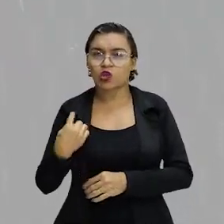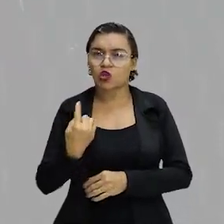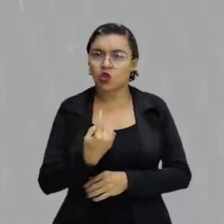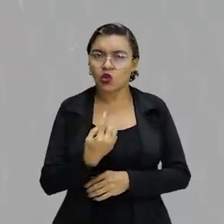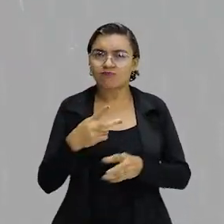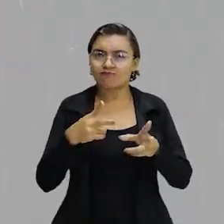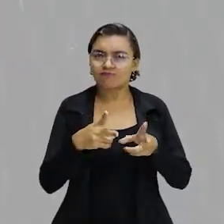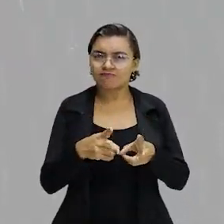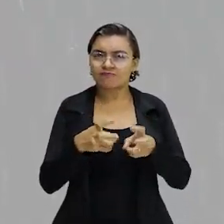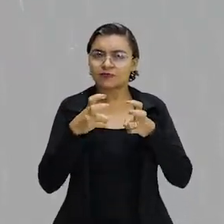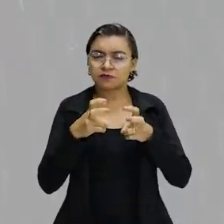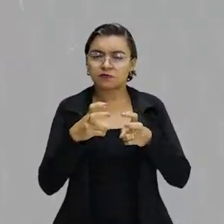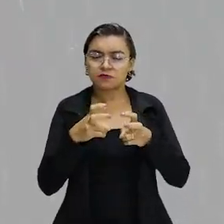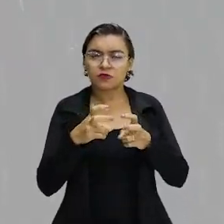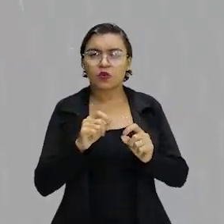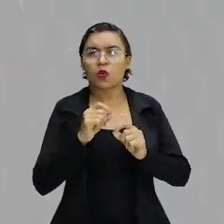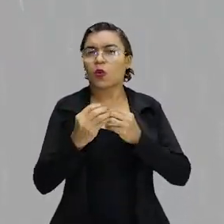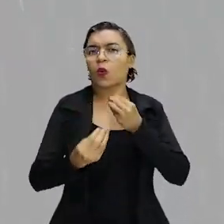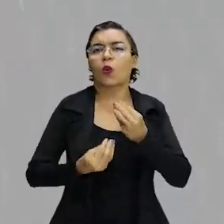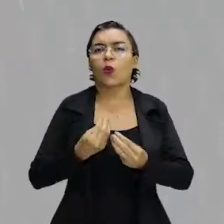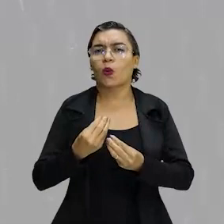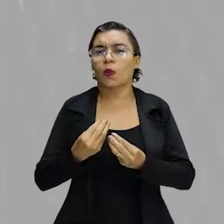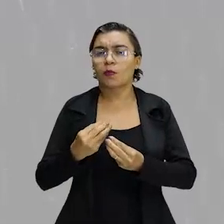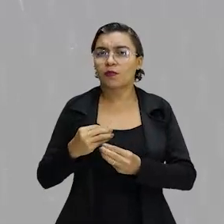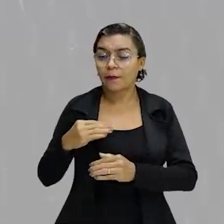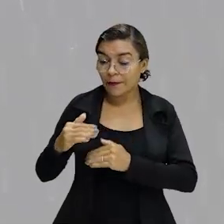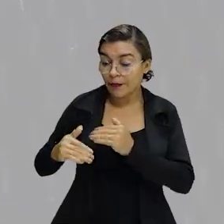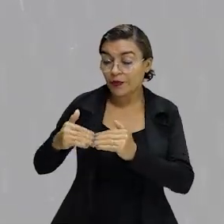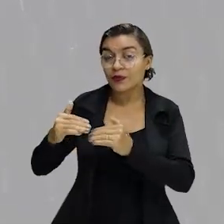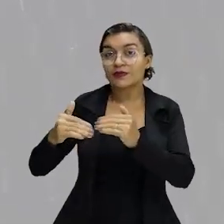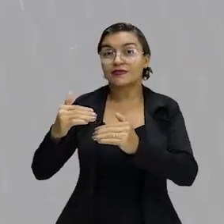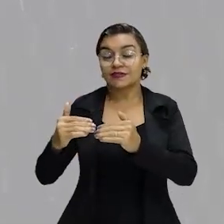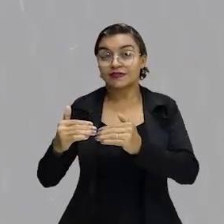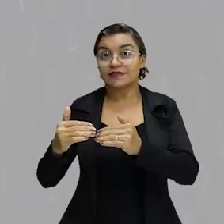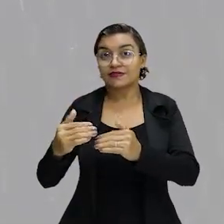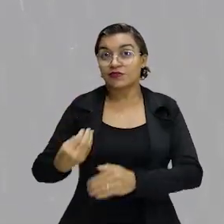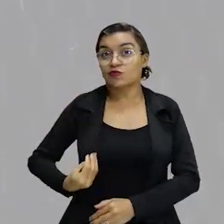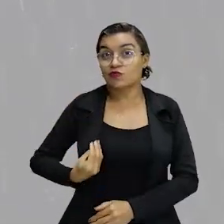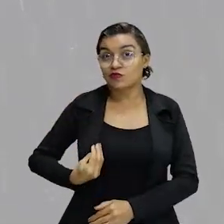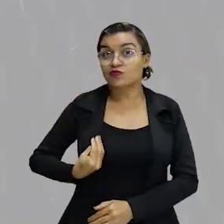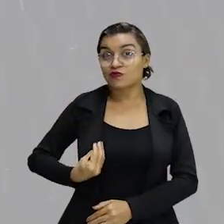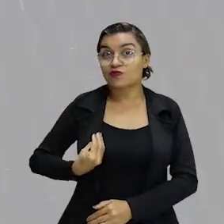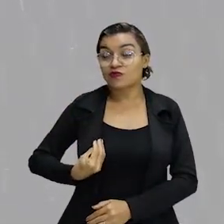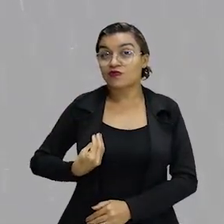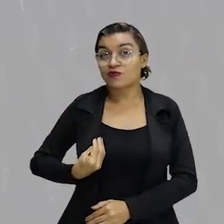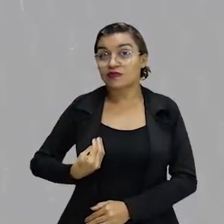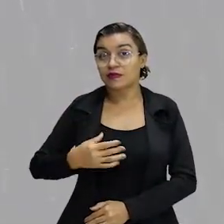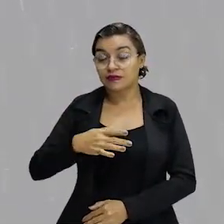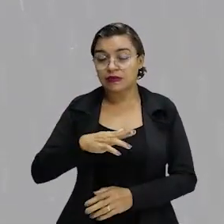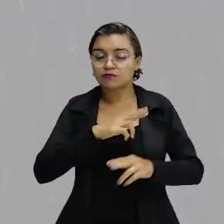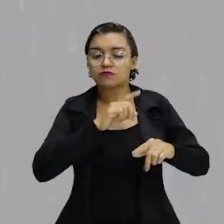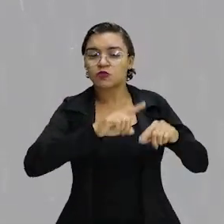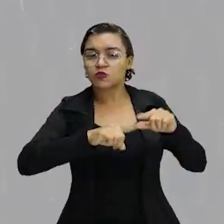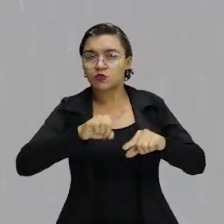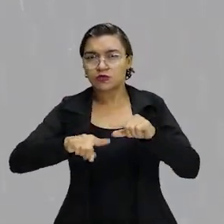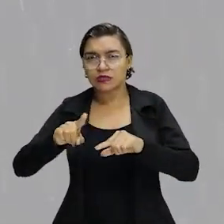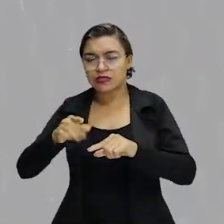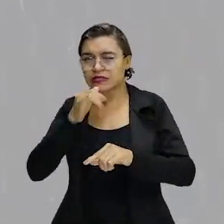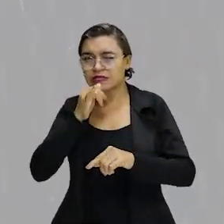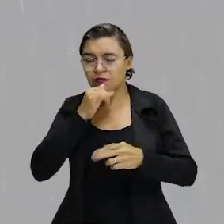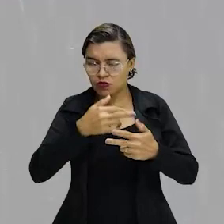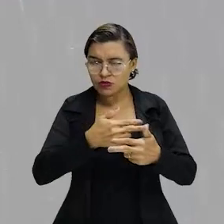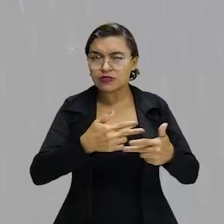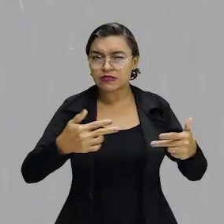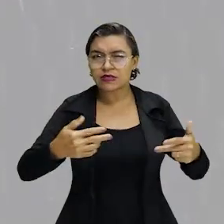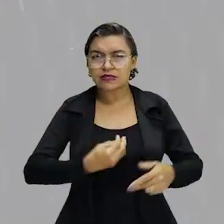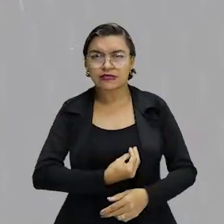genérica, né, como é que é o processo de reprodução nos seres vivos. Os seres vivos eles têm essa característica de